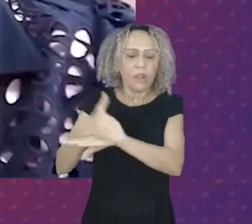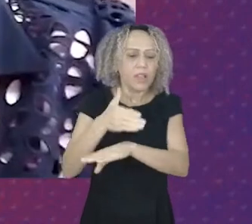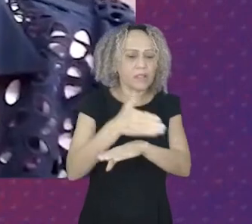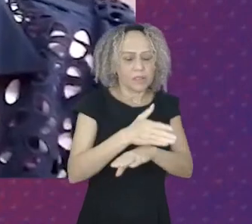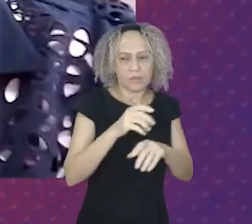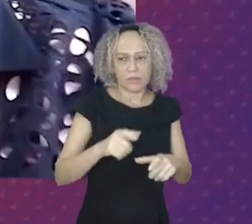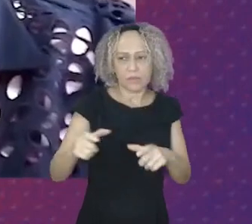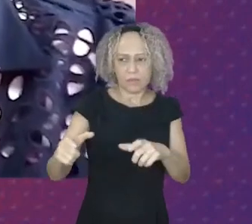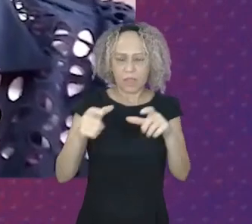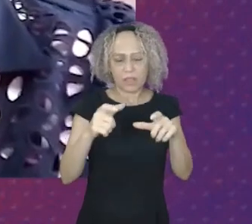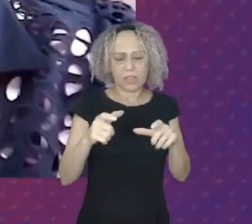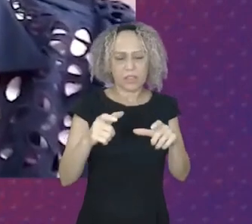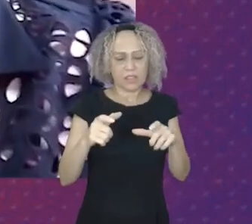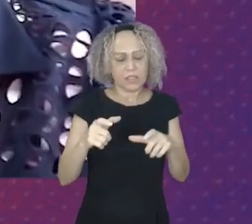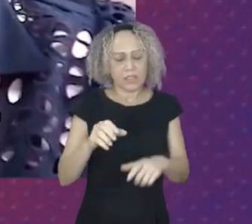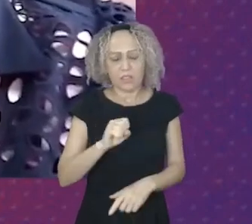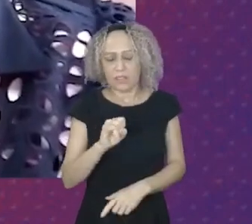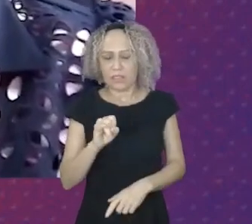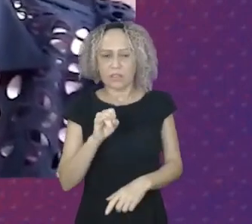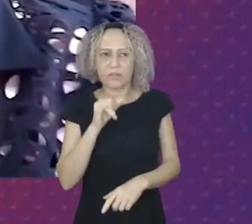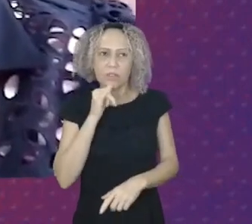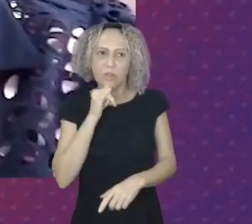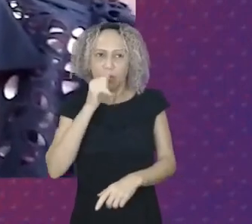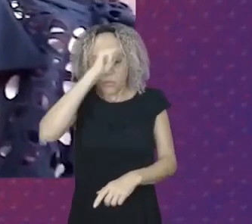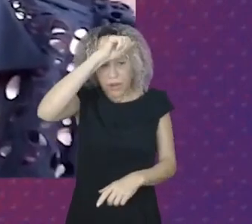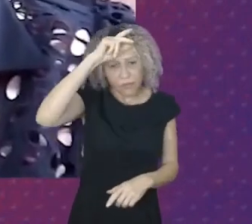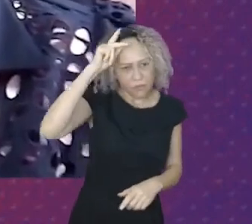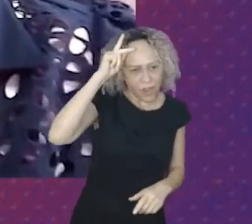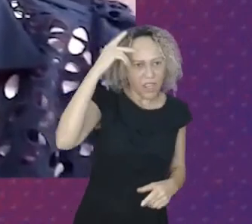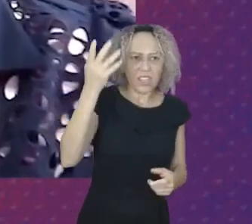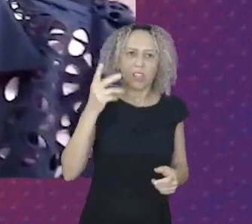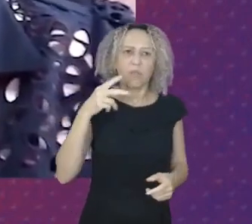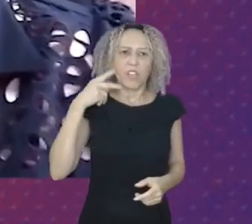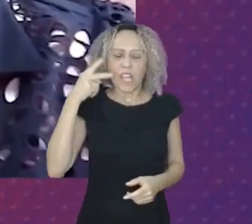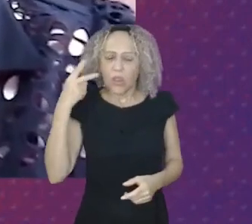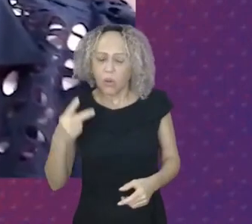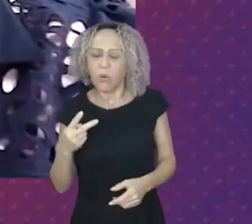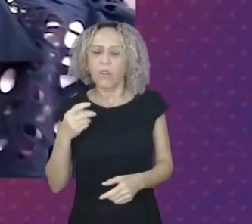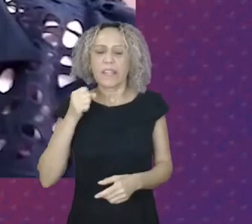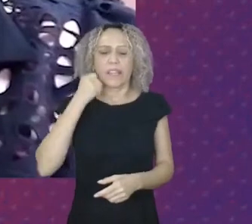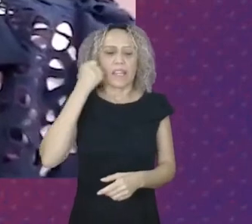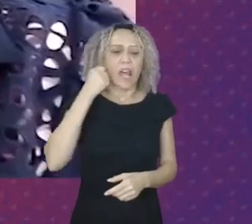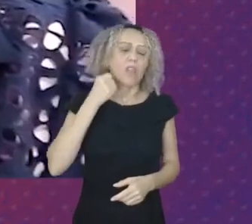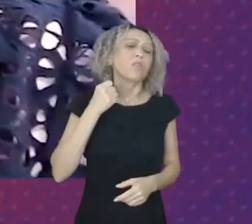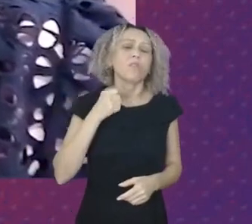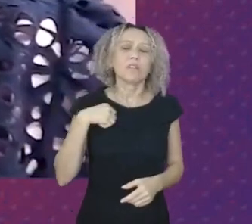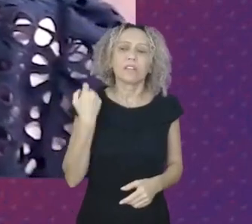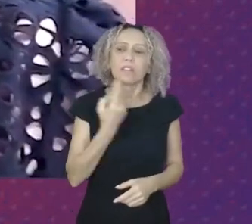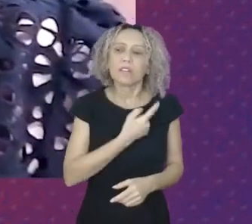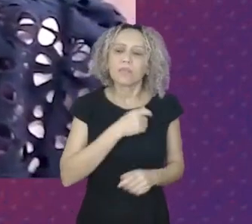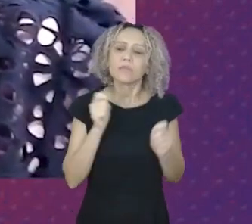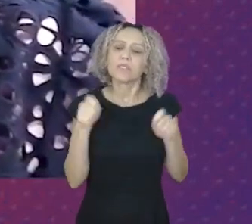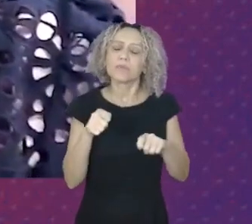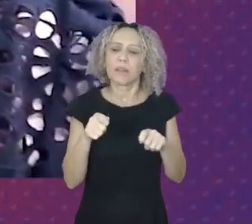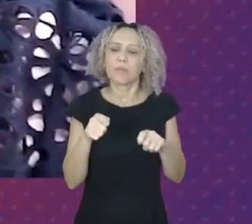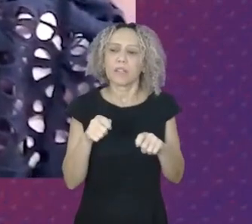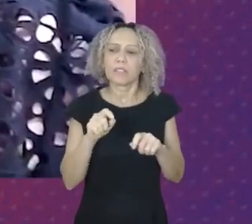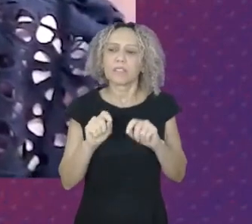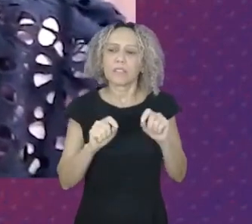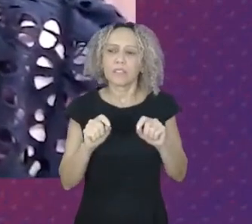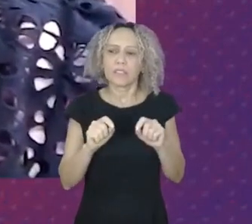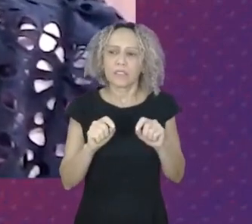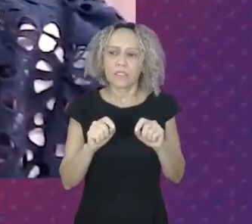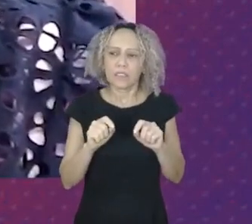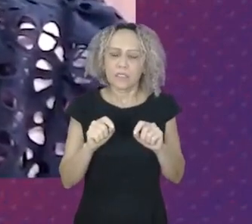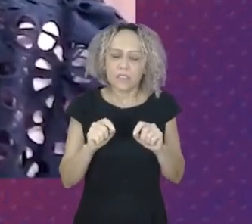estivermos como vereadora, como prefeita, como deputada, como senadora, a gente seja capaz também de